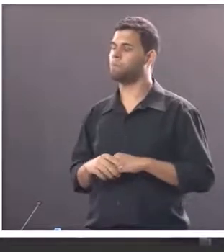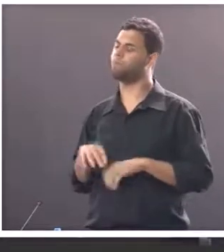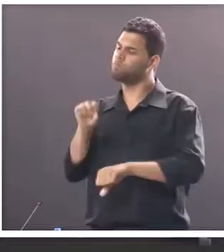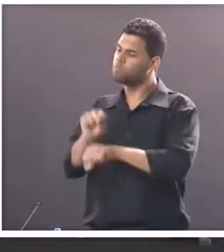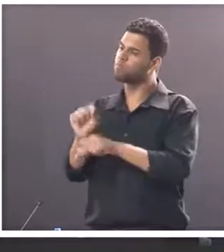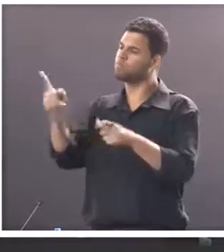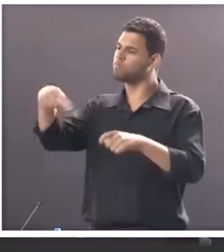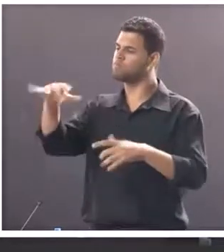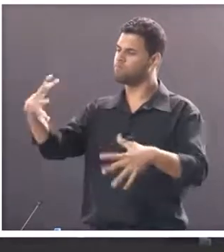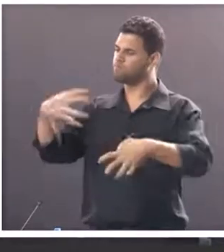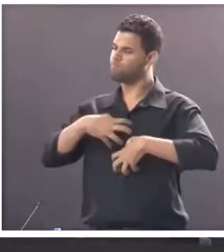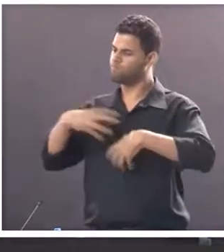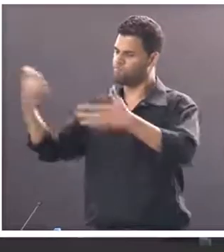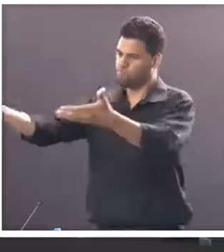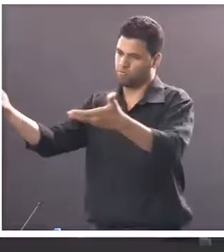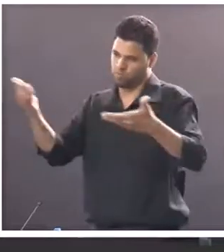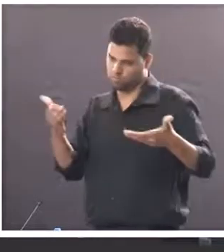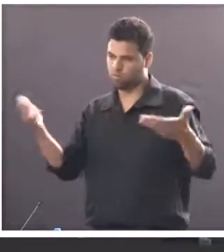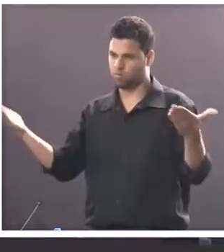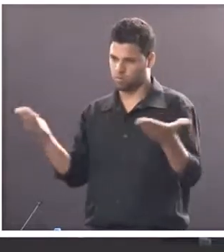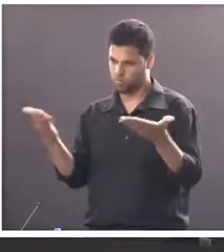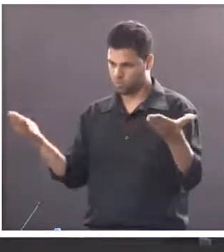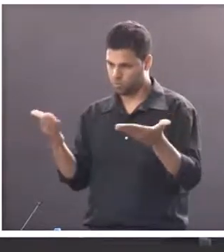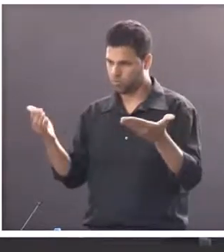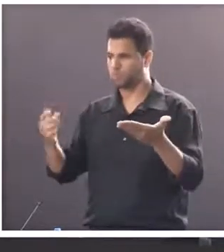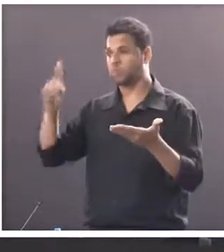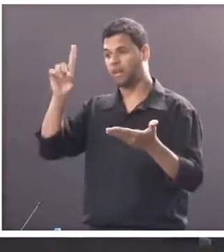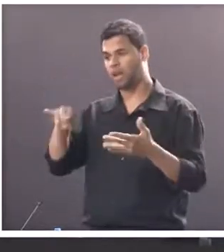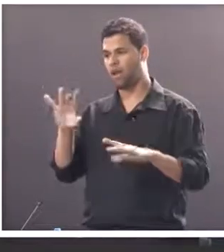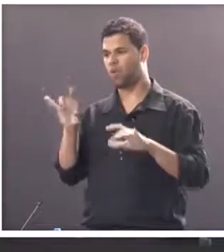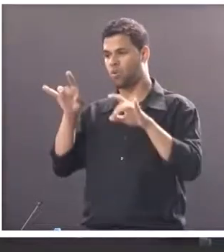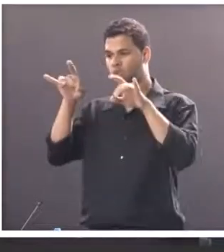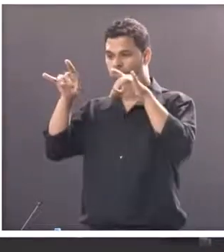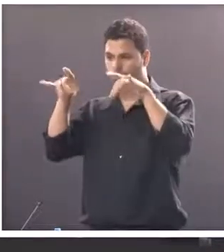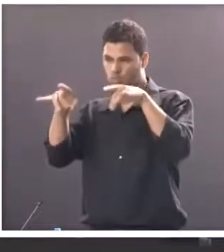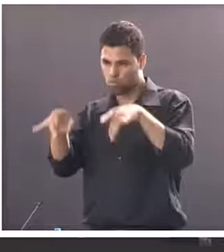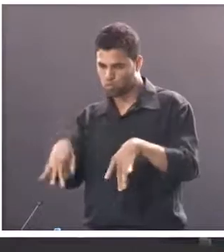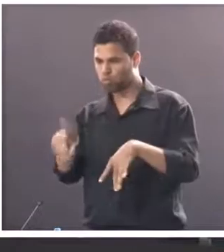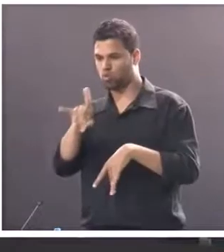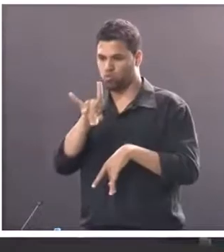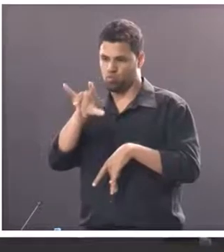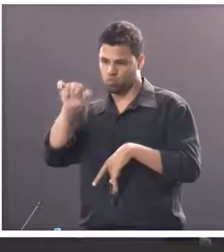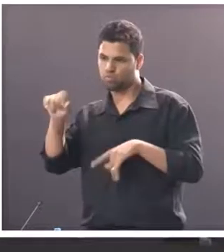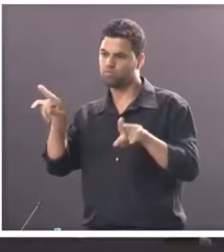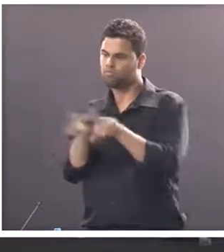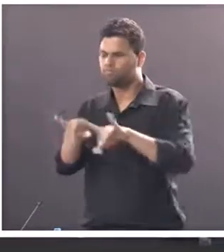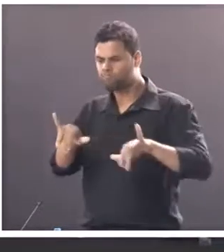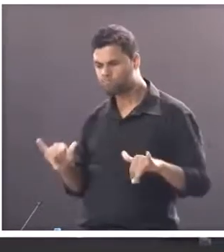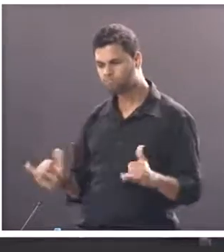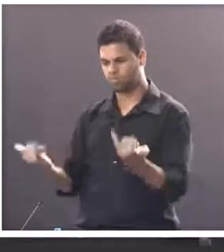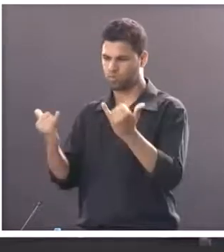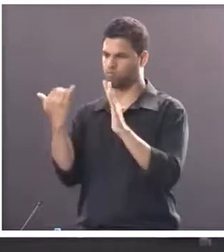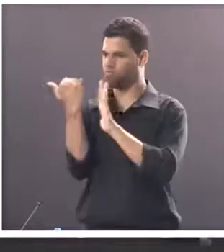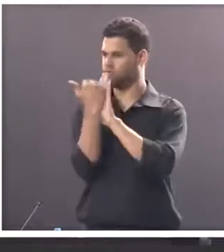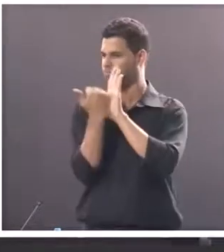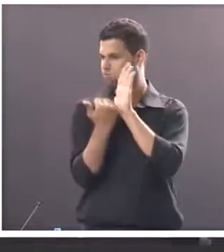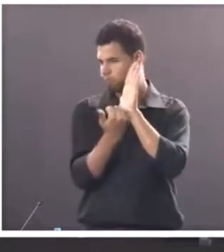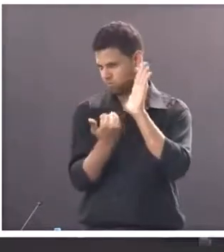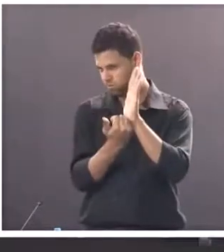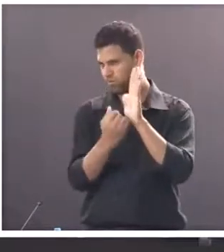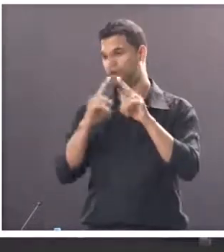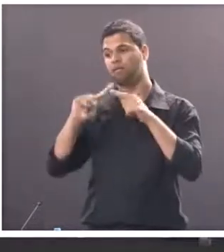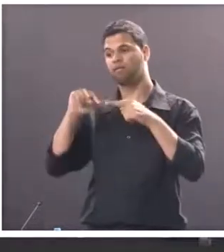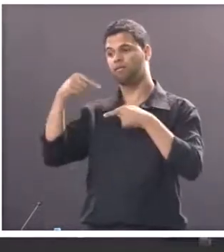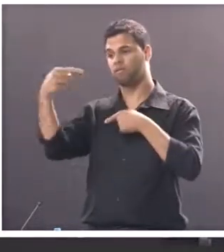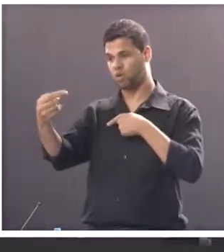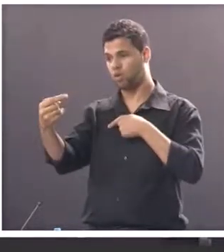Esperamos que se sintam acolhidos hoje, que é o nosso último dia, e que vocês aproveitem a nossa programação.